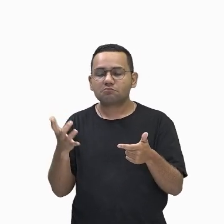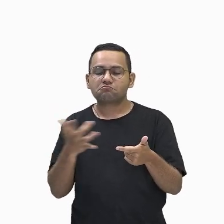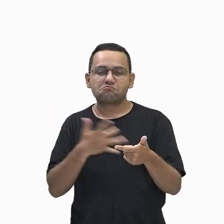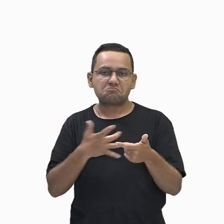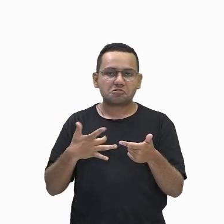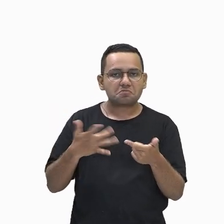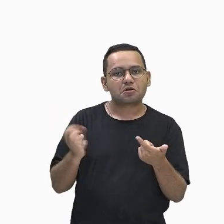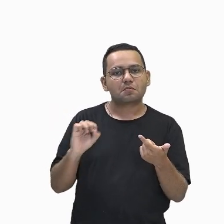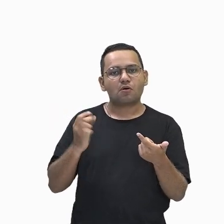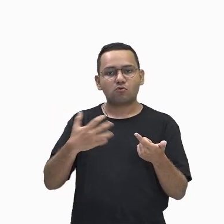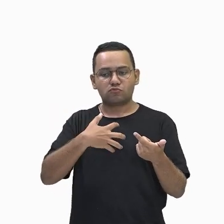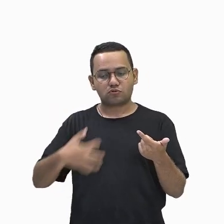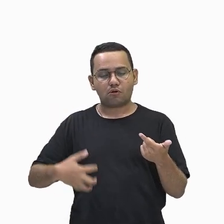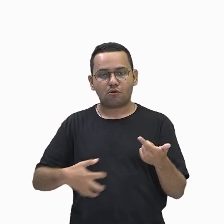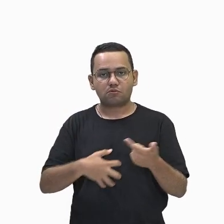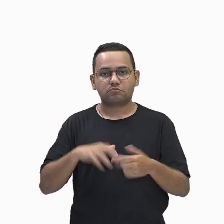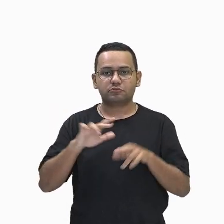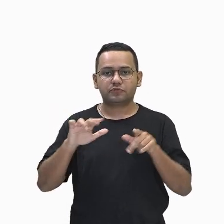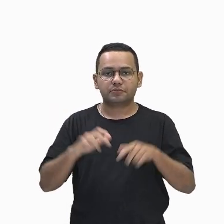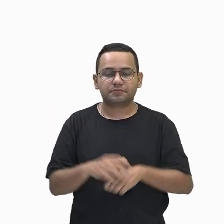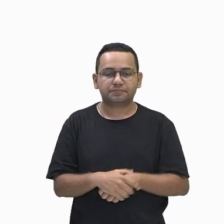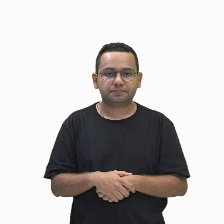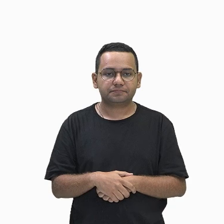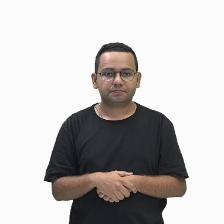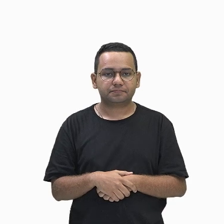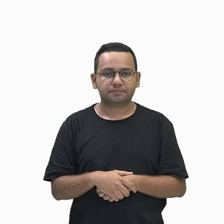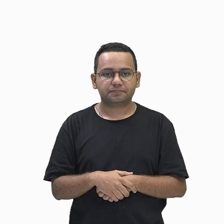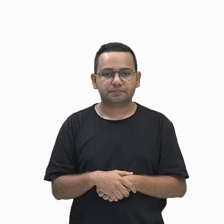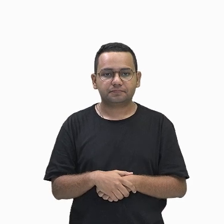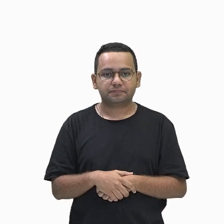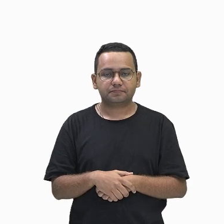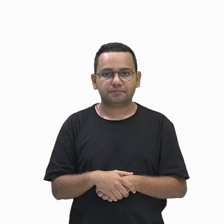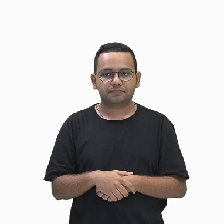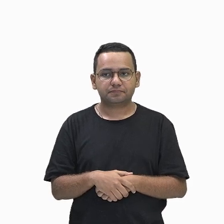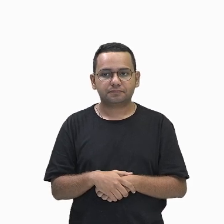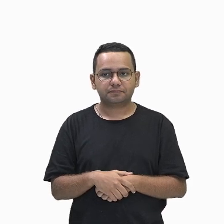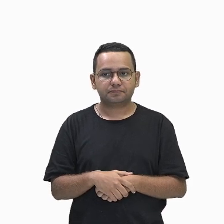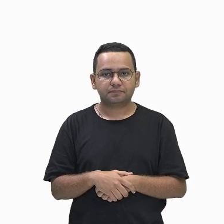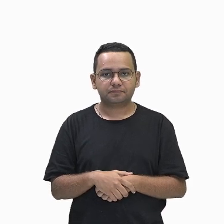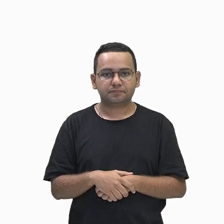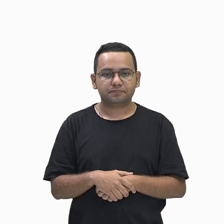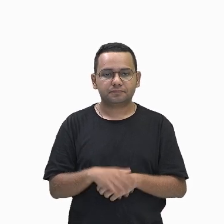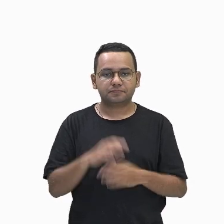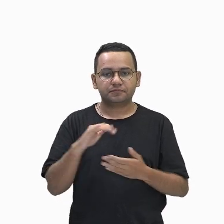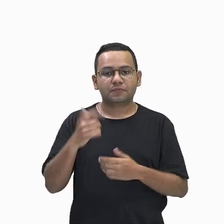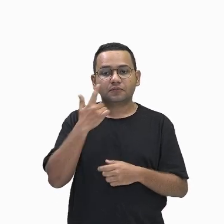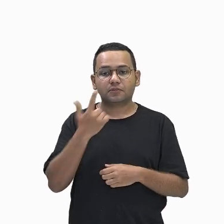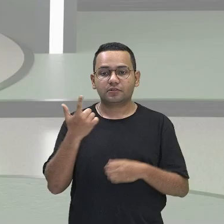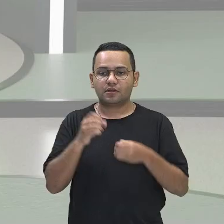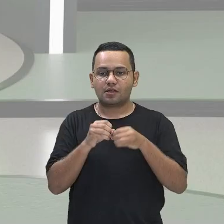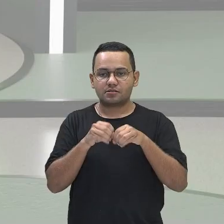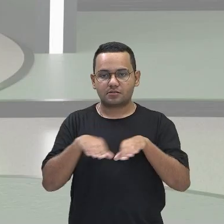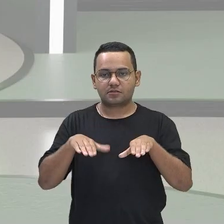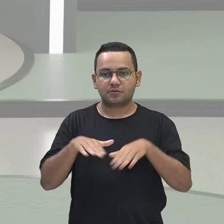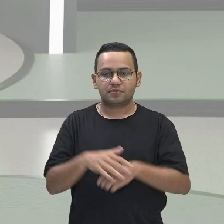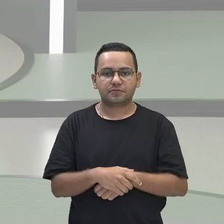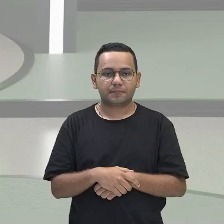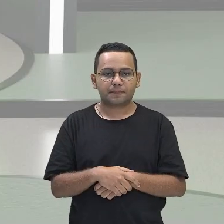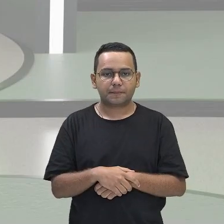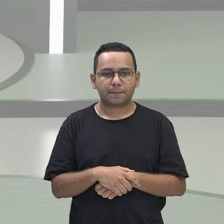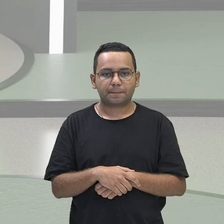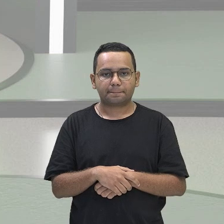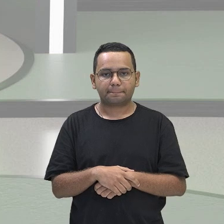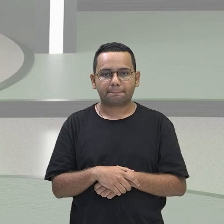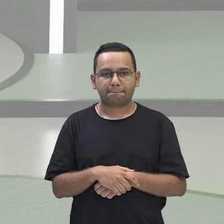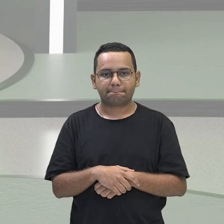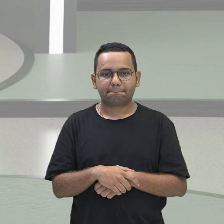nossos órgãos. Tá bom? Vamos então conhecer, né, inicialmente as glândulas que fazem parte desse sistema. A primeira